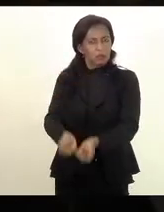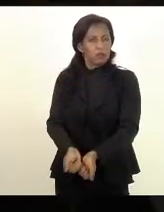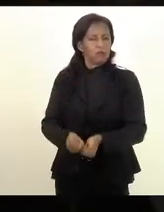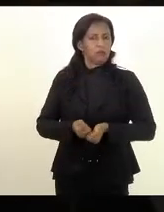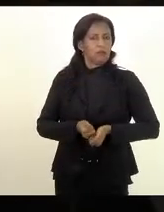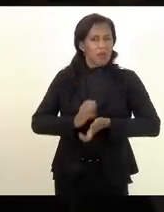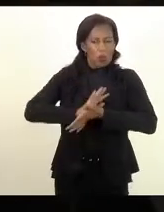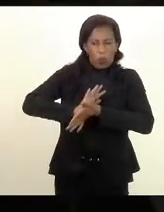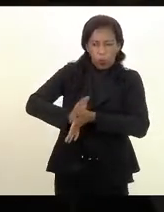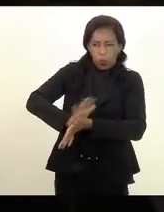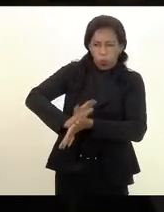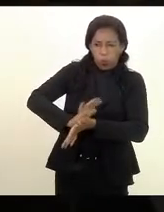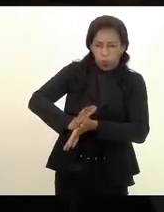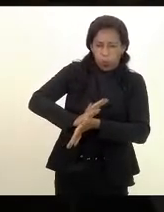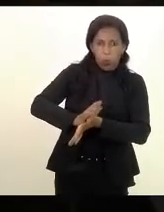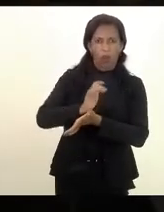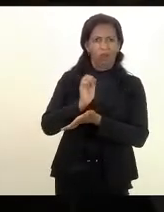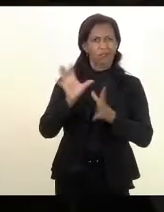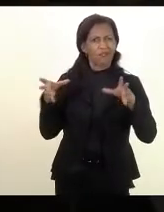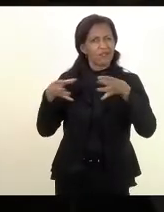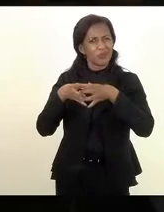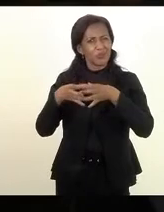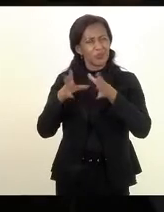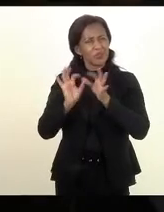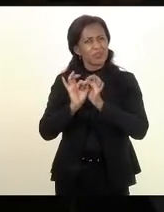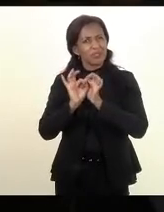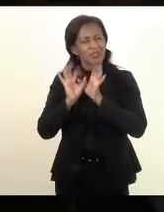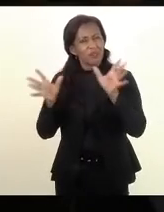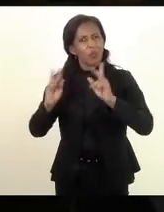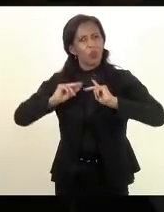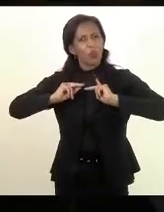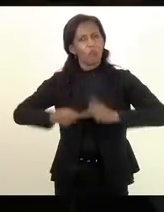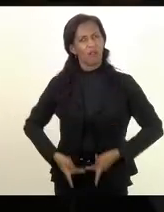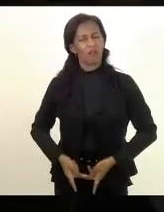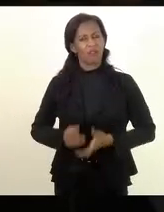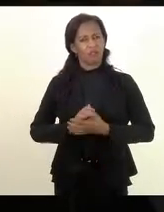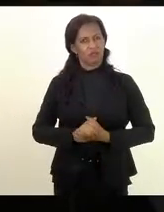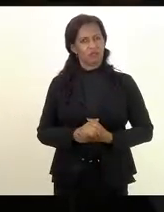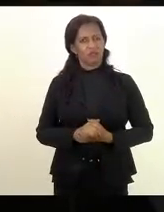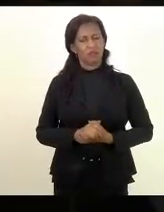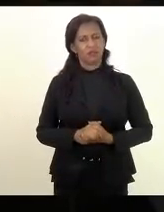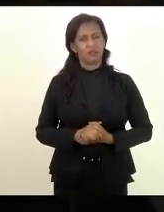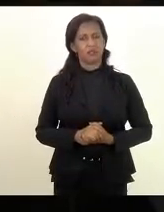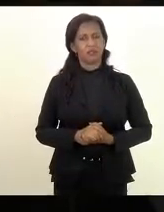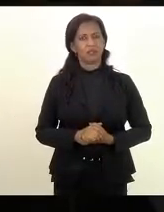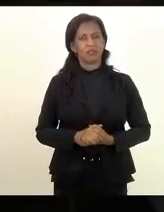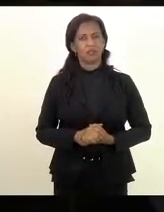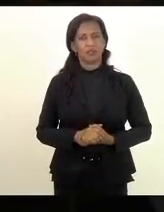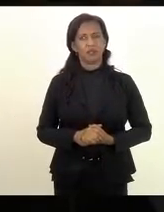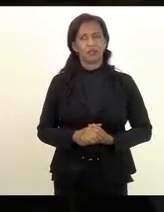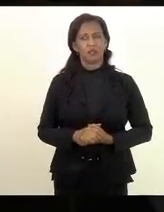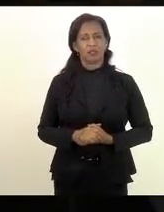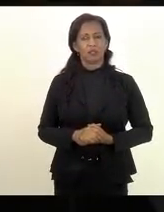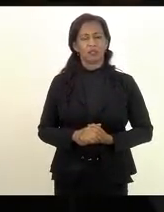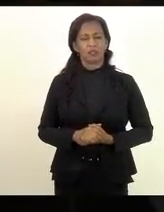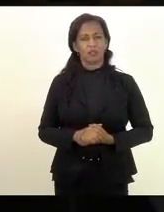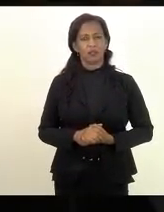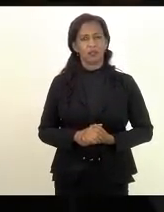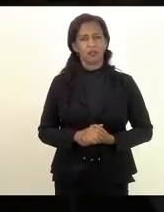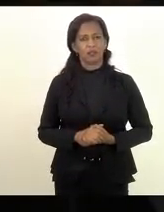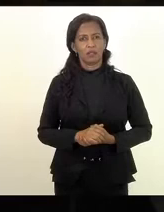reprimindo e cerceando o conjunto de liberdades humanas humanas que são que são tomadas são